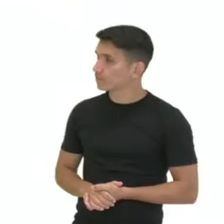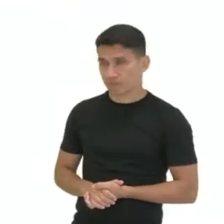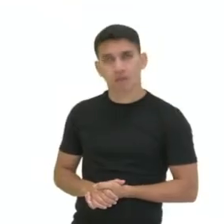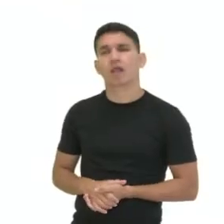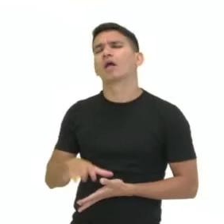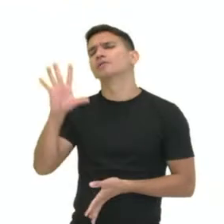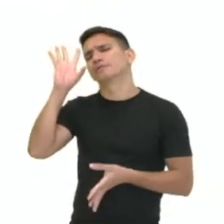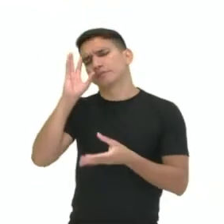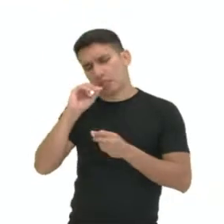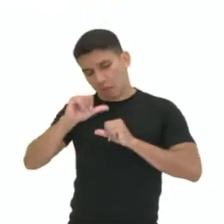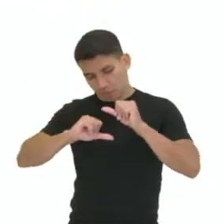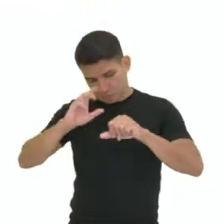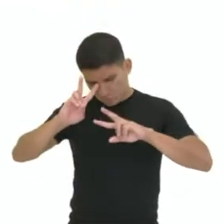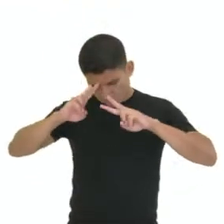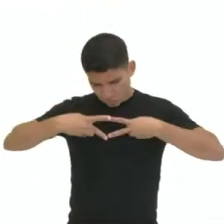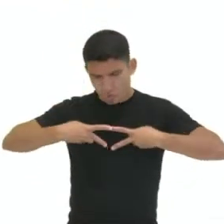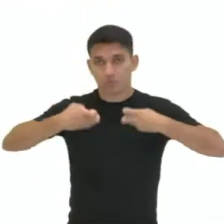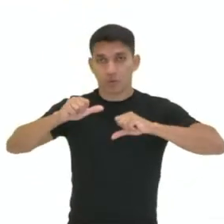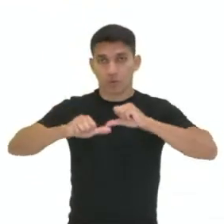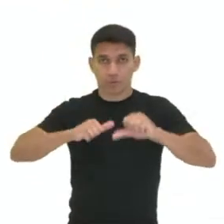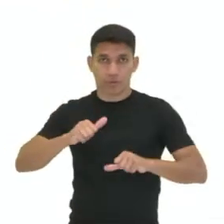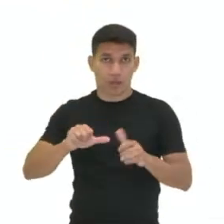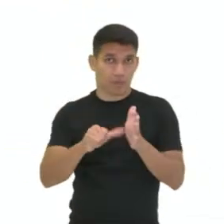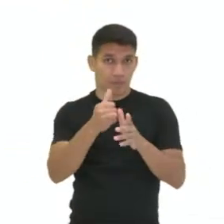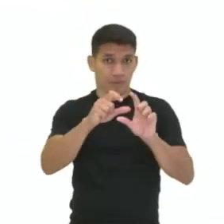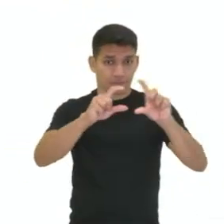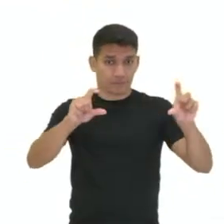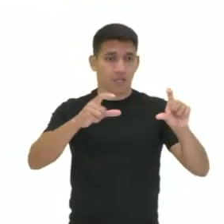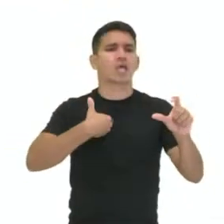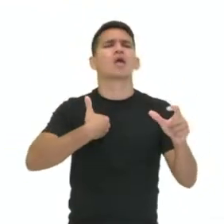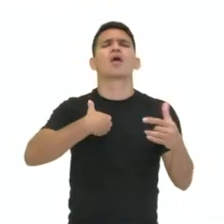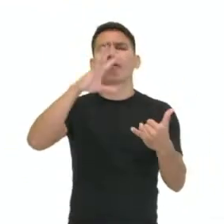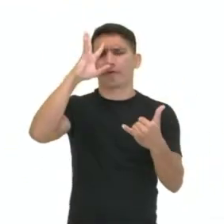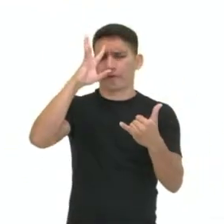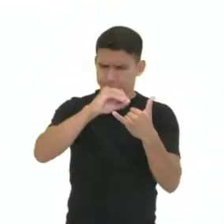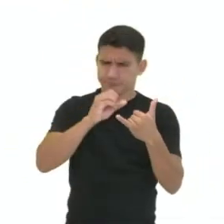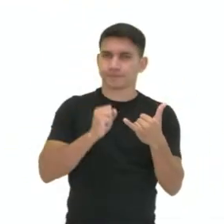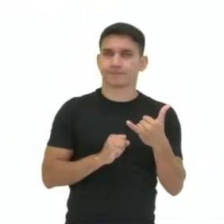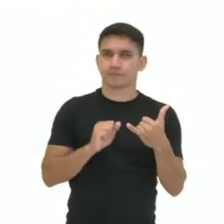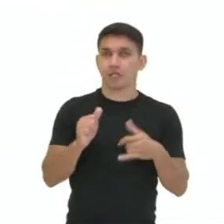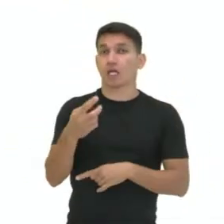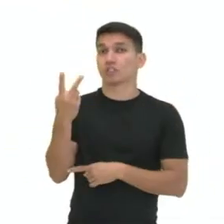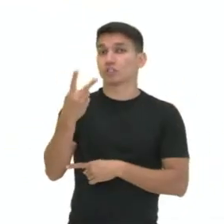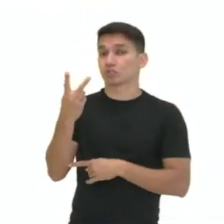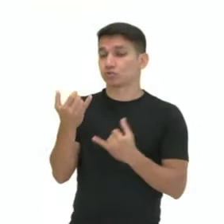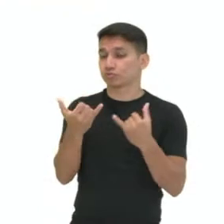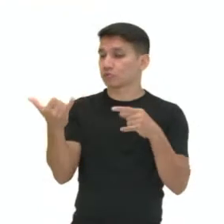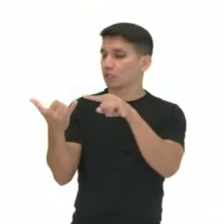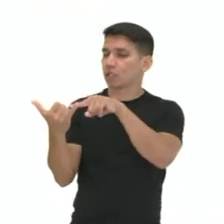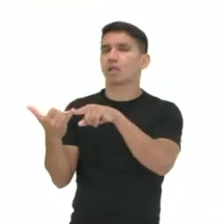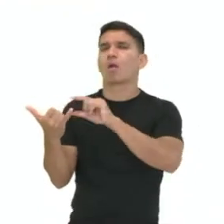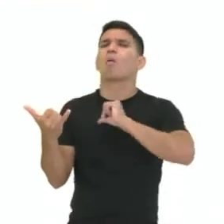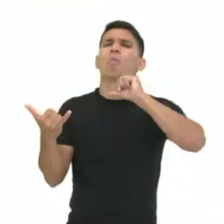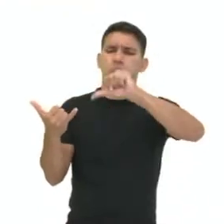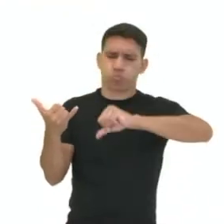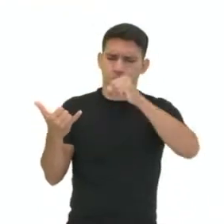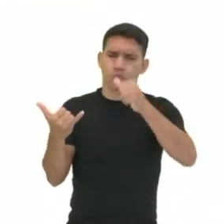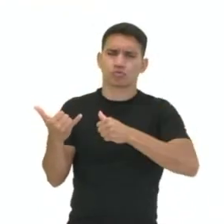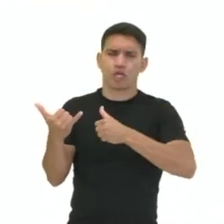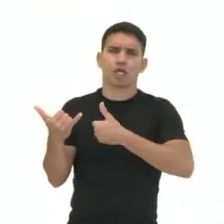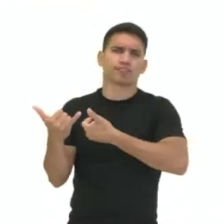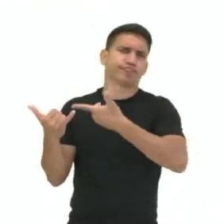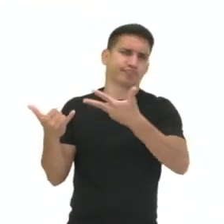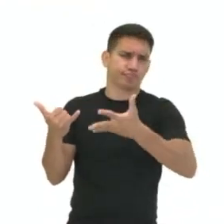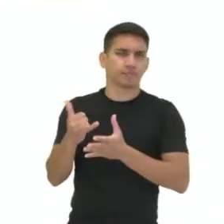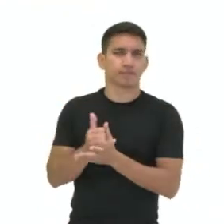que dei bastante. Primeira oração é eu reconheço. Segunda oração, que mudei bastante. A